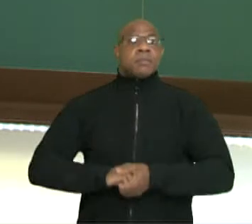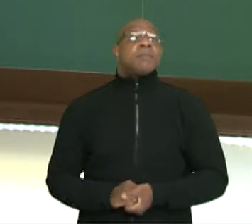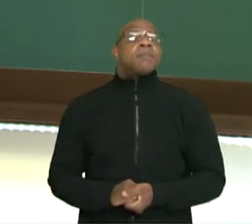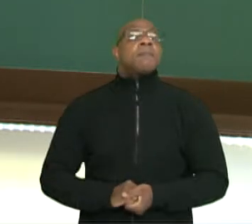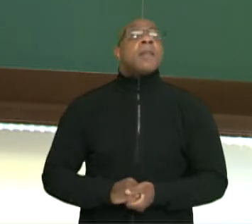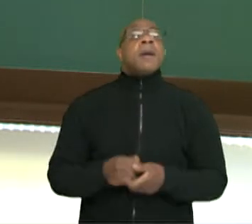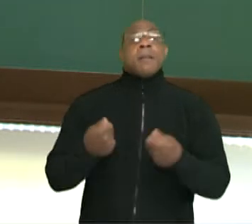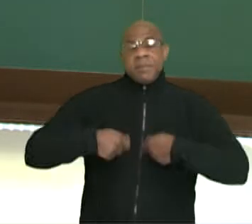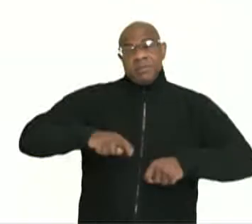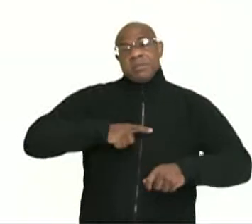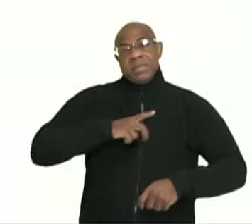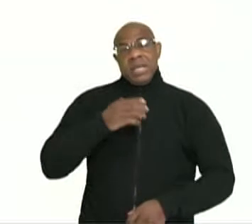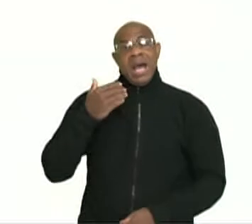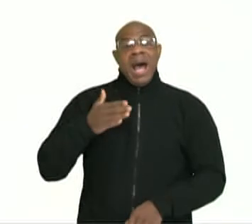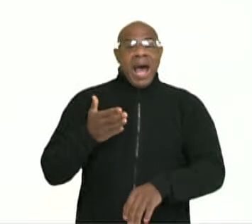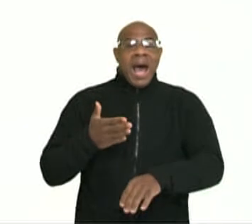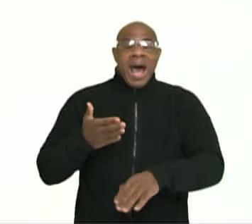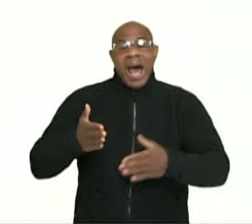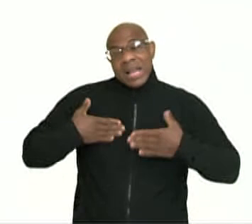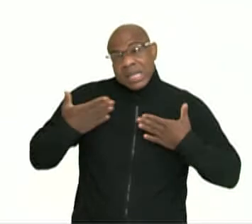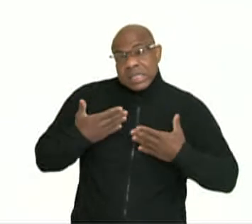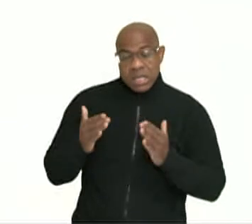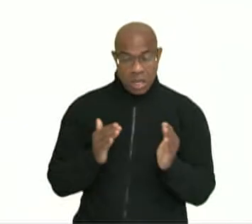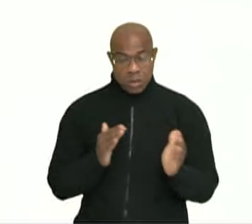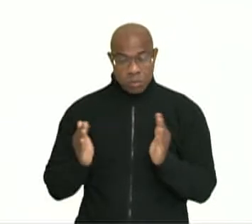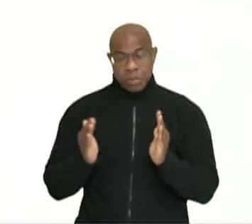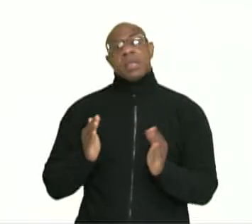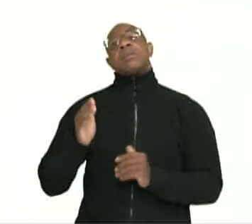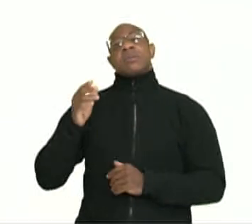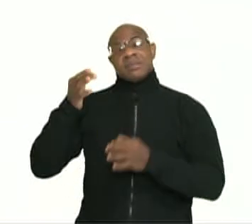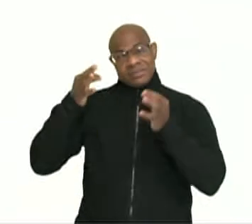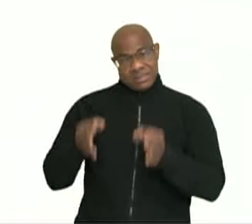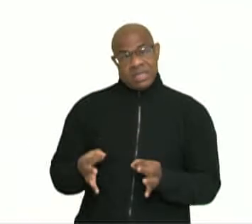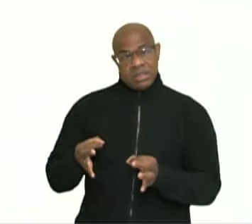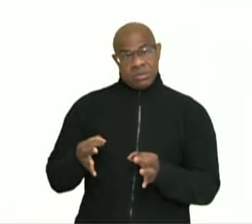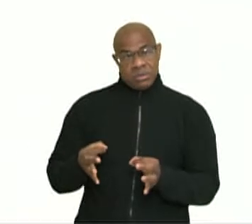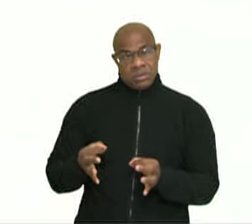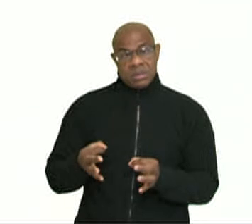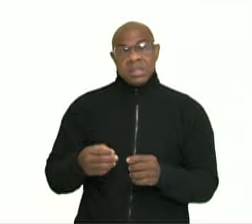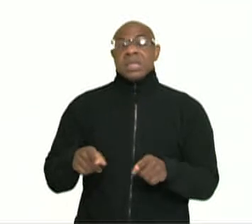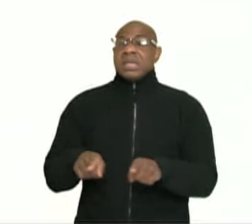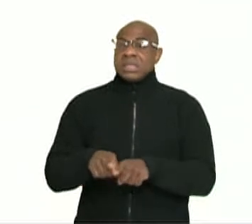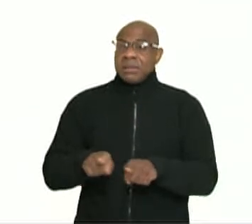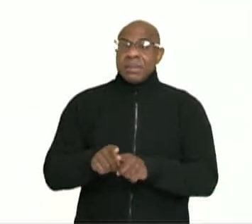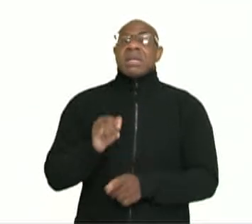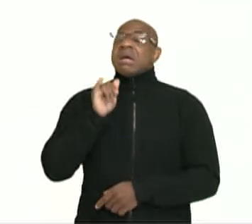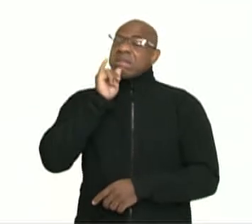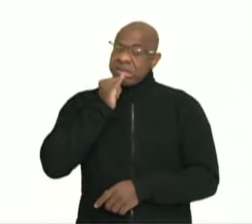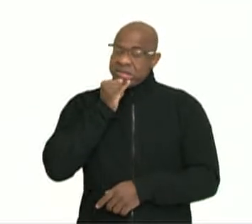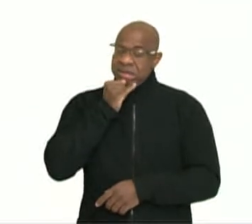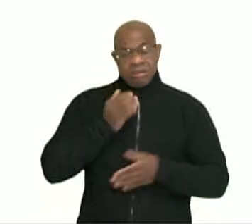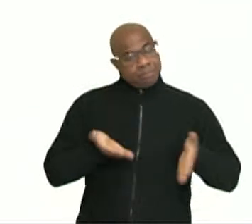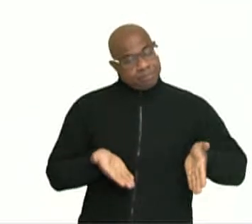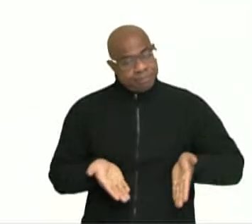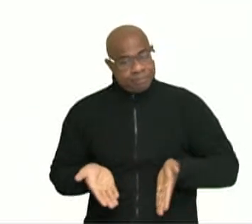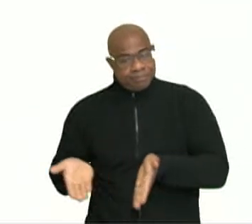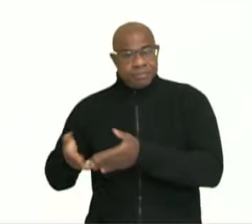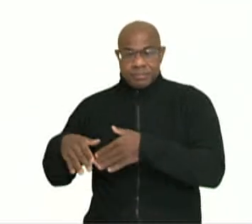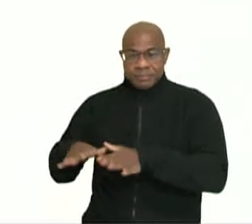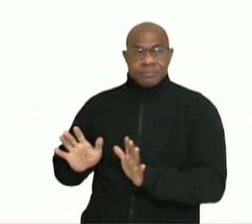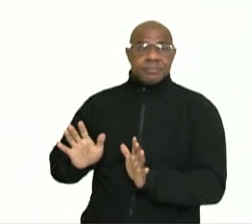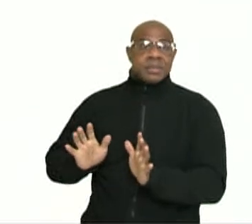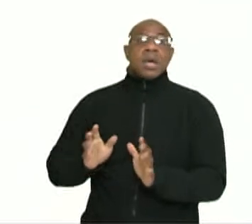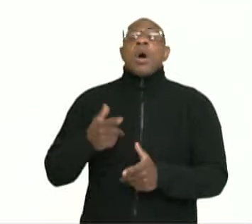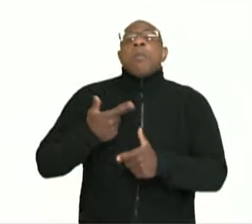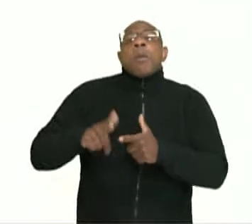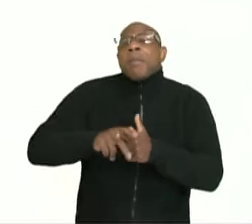ter alegria no momento certo e dar passagem para a tristeza em determinadas situações. Sim. O problema